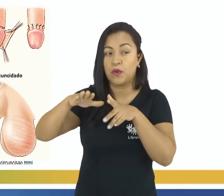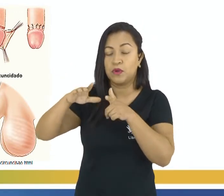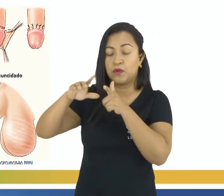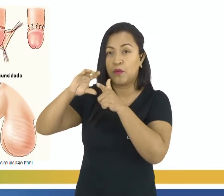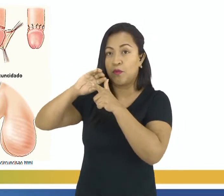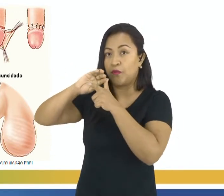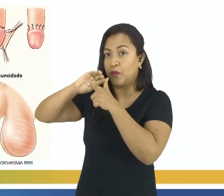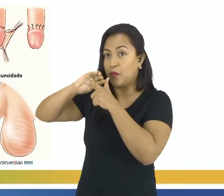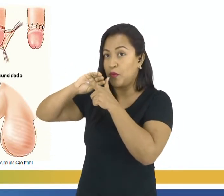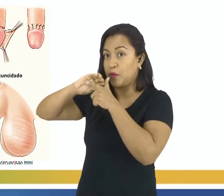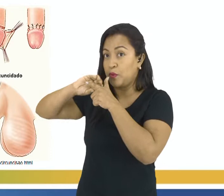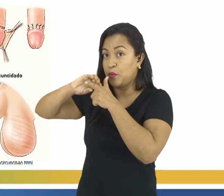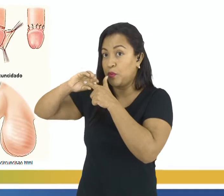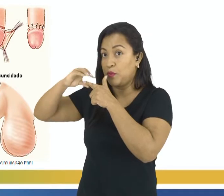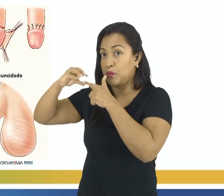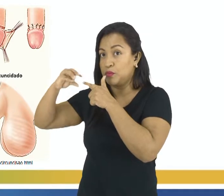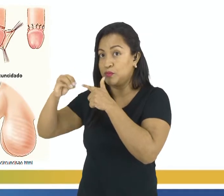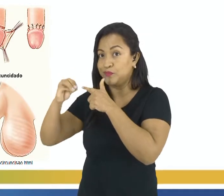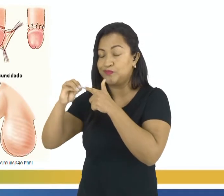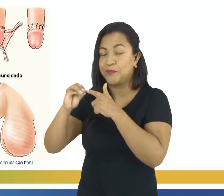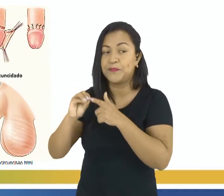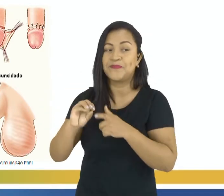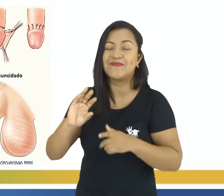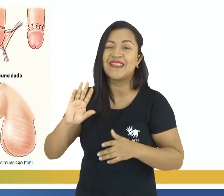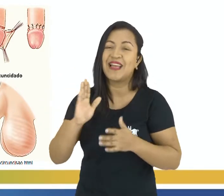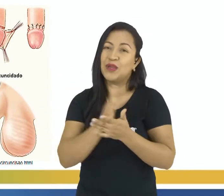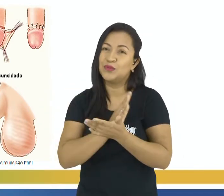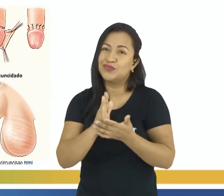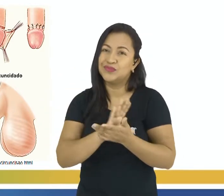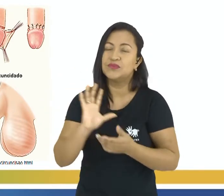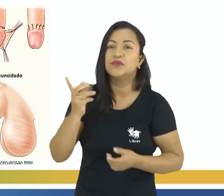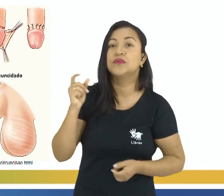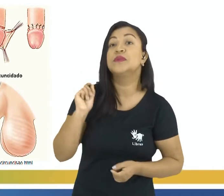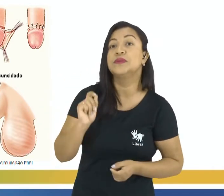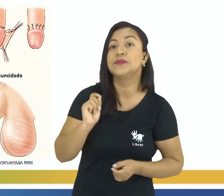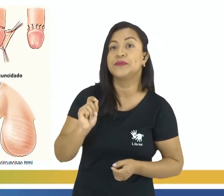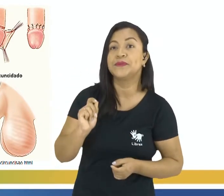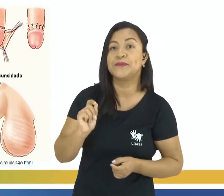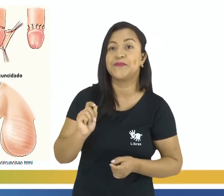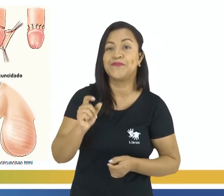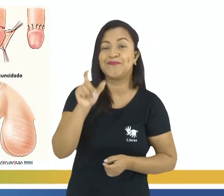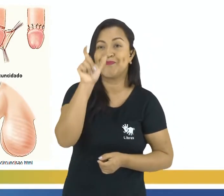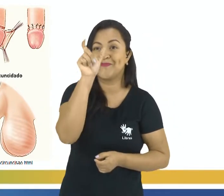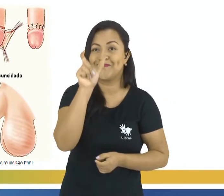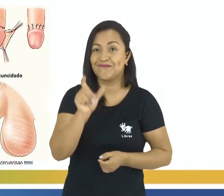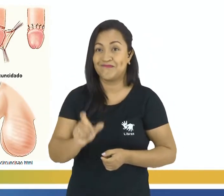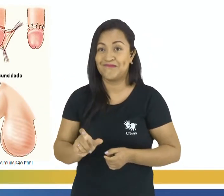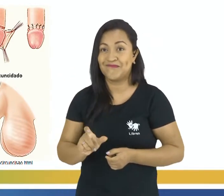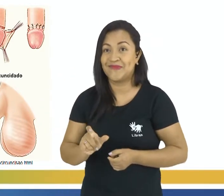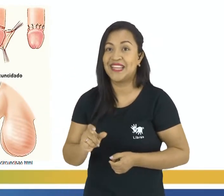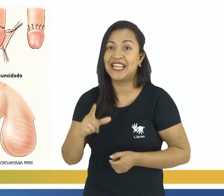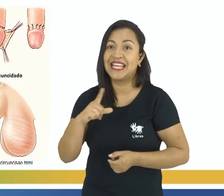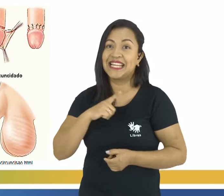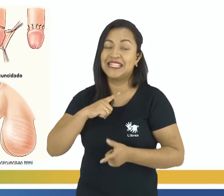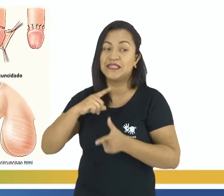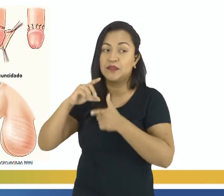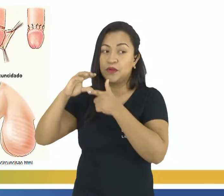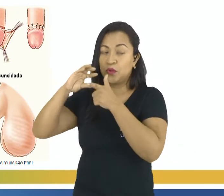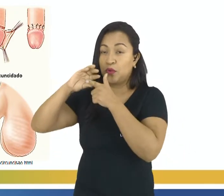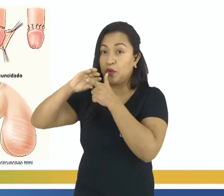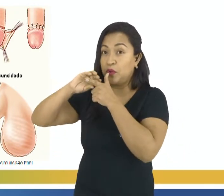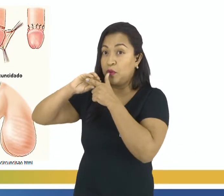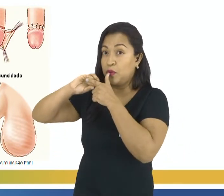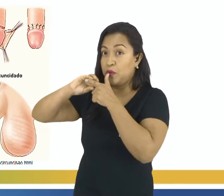todo o pênis. Acontece em alguns casos que o indivíduo ele tem esse prepúcio cobrindo